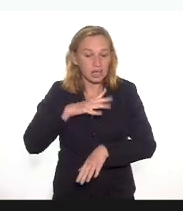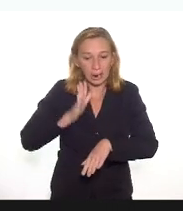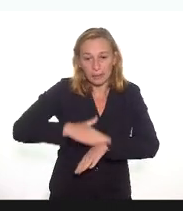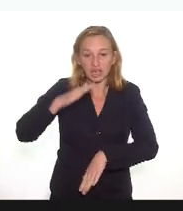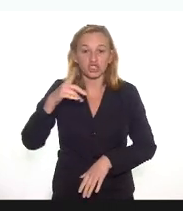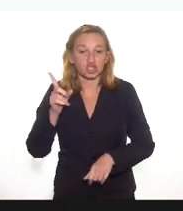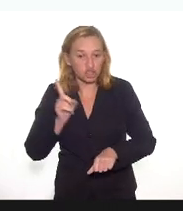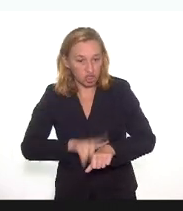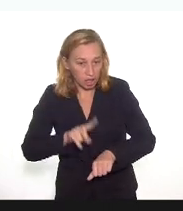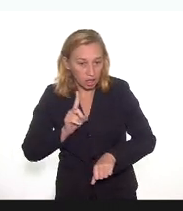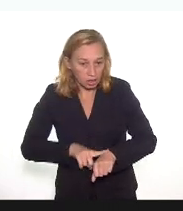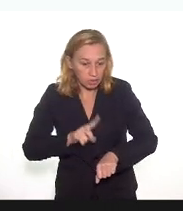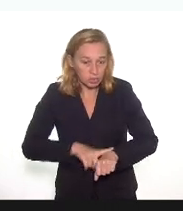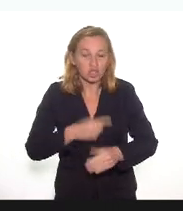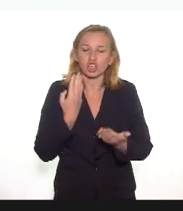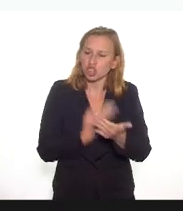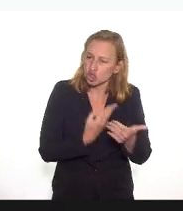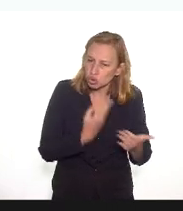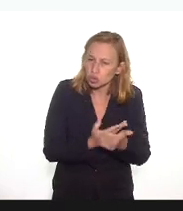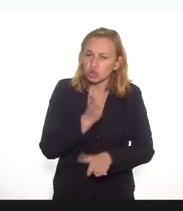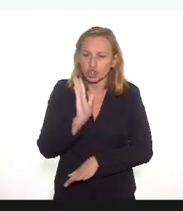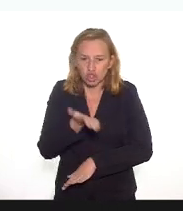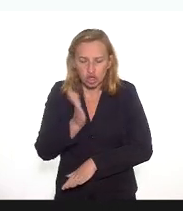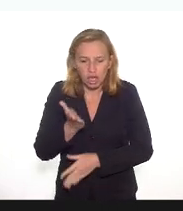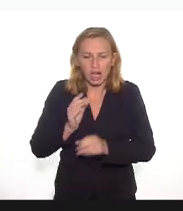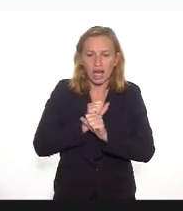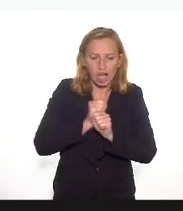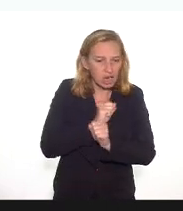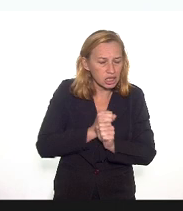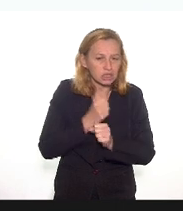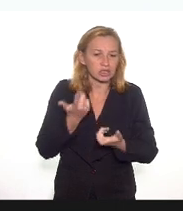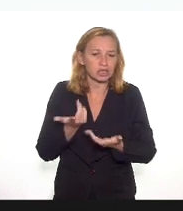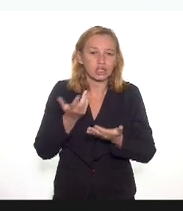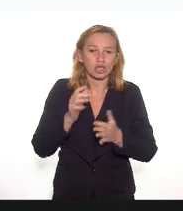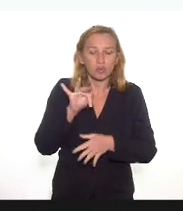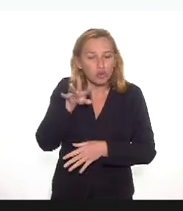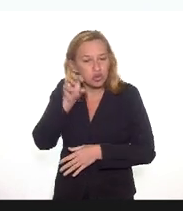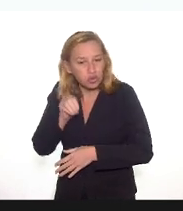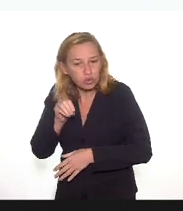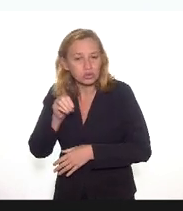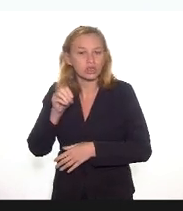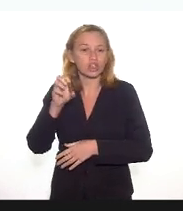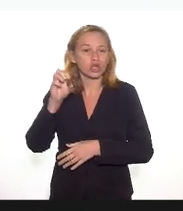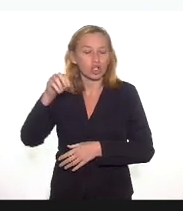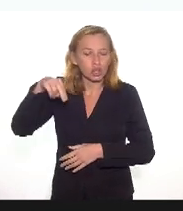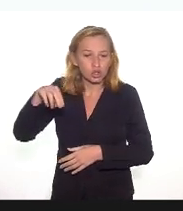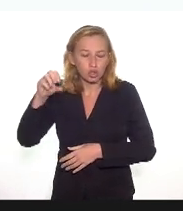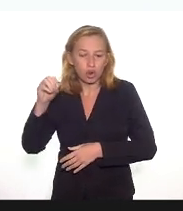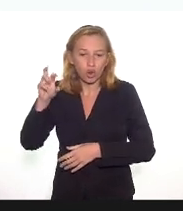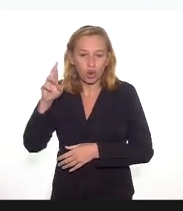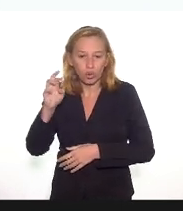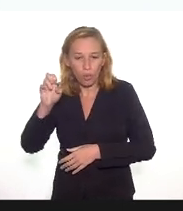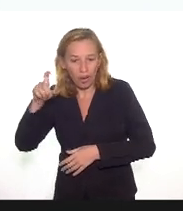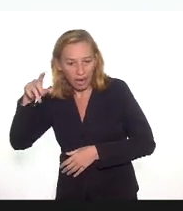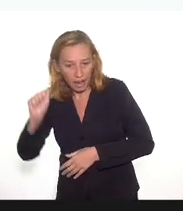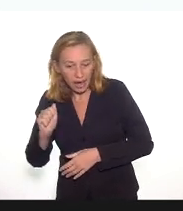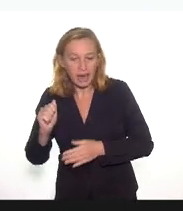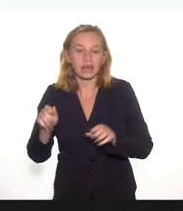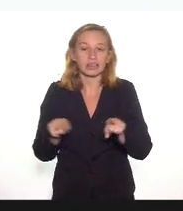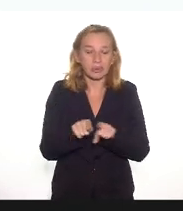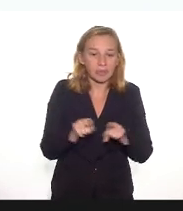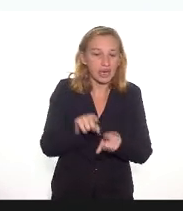tempo, né? A gente estudou bastante sobre isso, sobre o fundo tanto da Noruega, alguns fundos de estados americanos, como